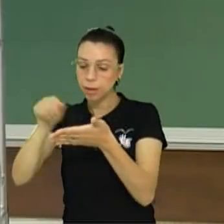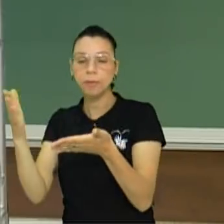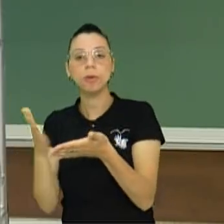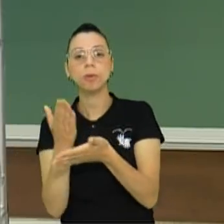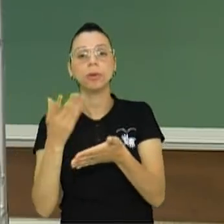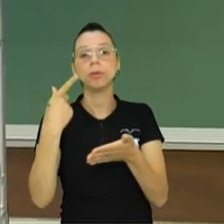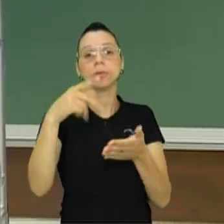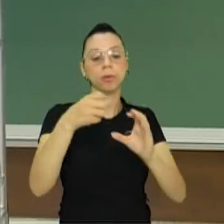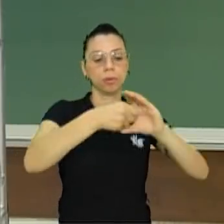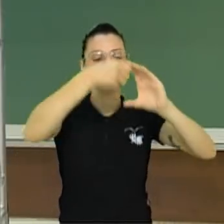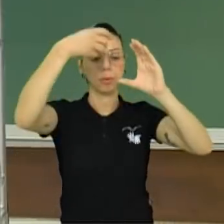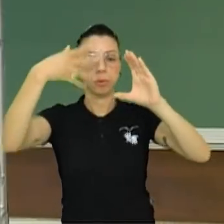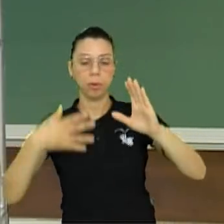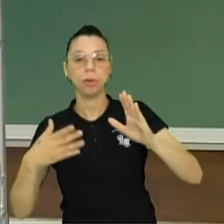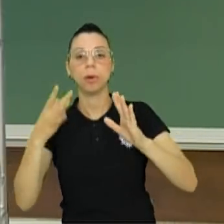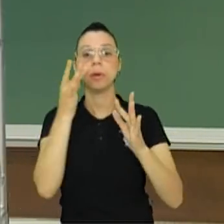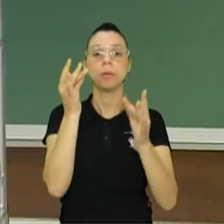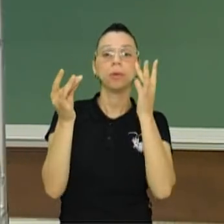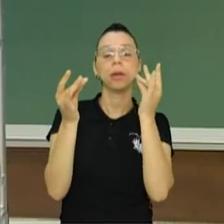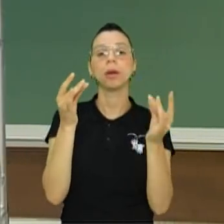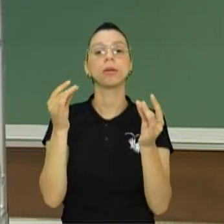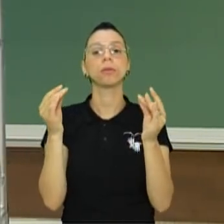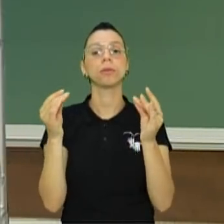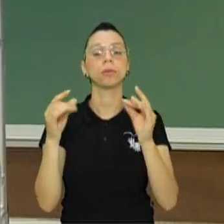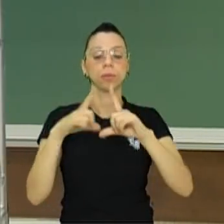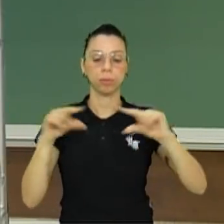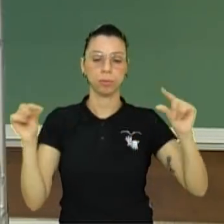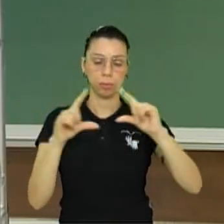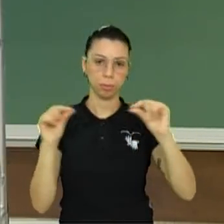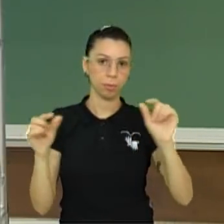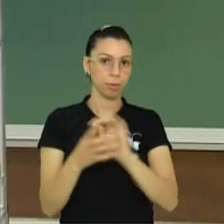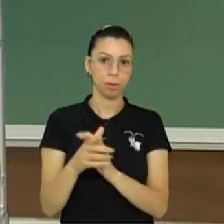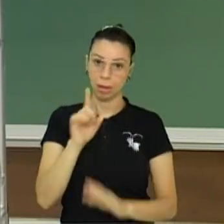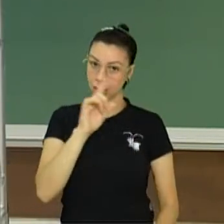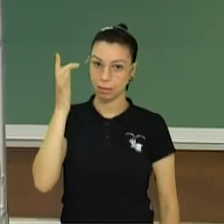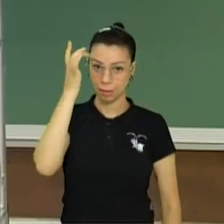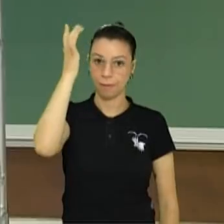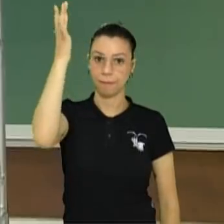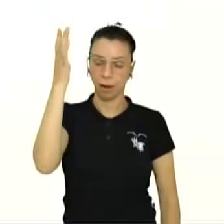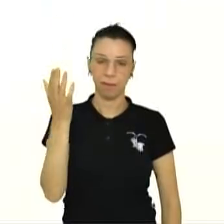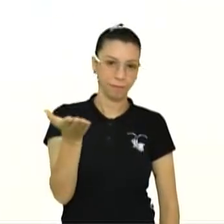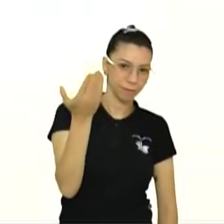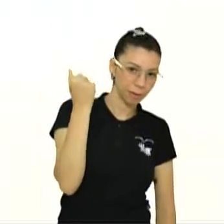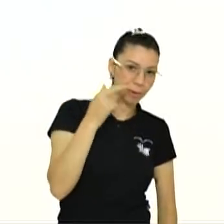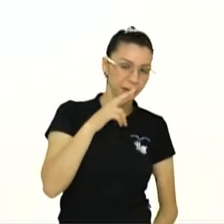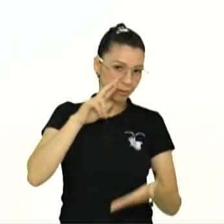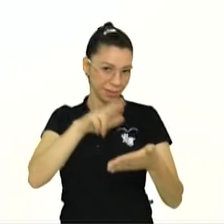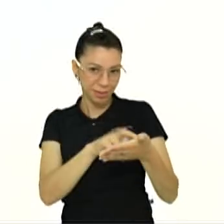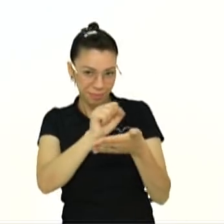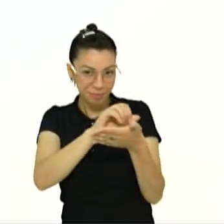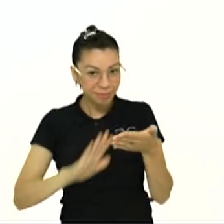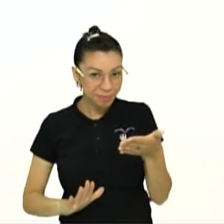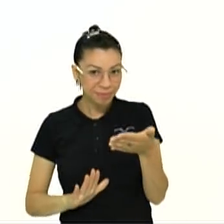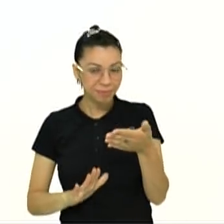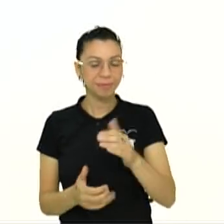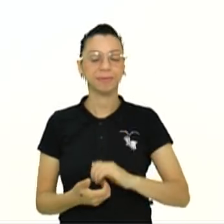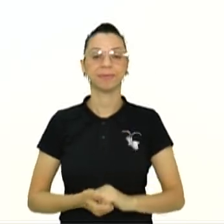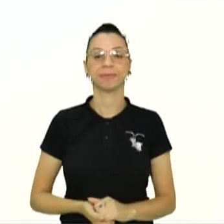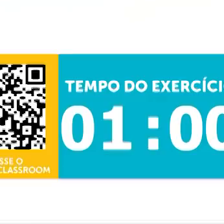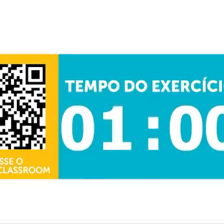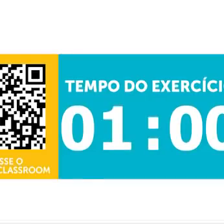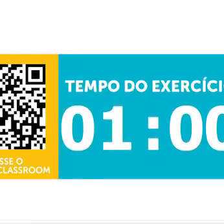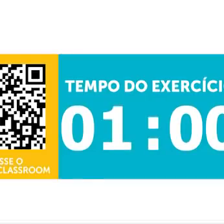caderno as características do teatro japonês. Esse também está bem fácil. Vamos lá fazer esse exercício?